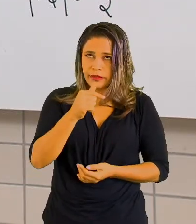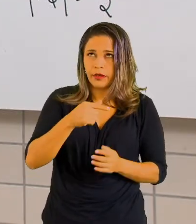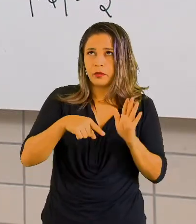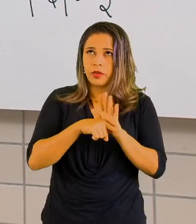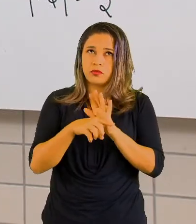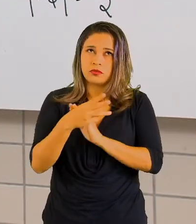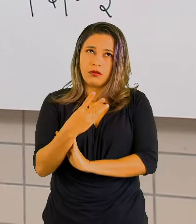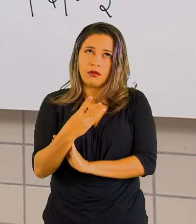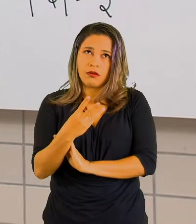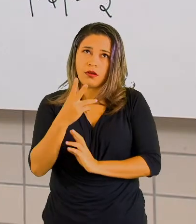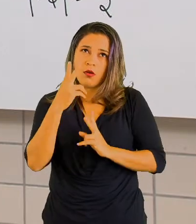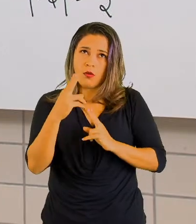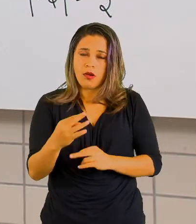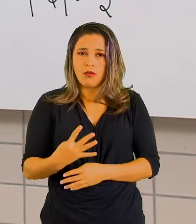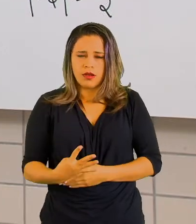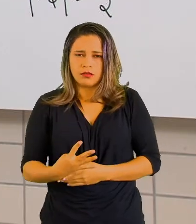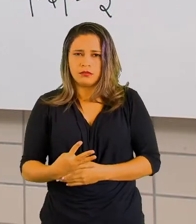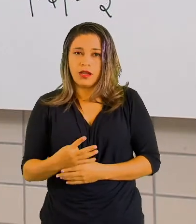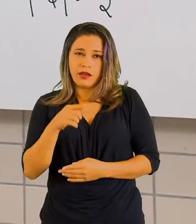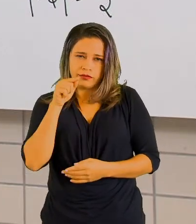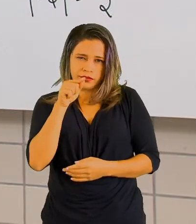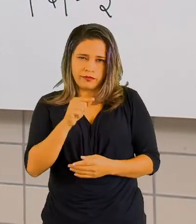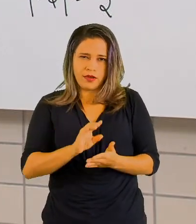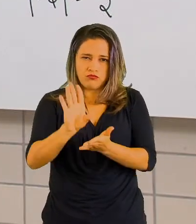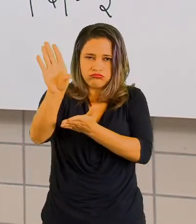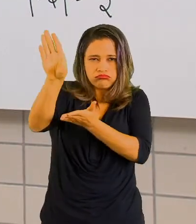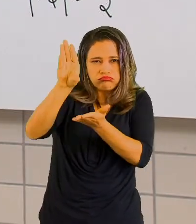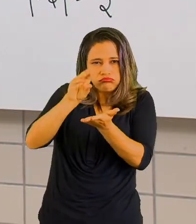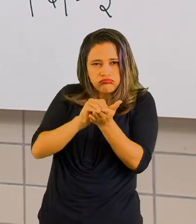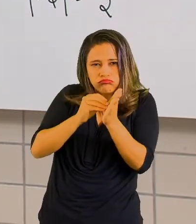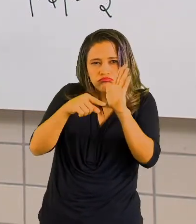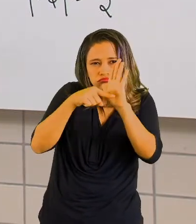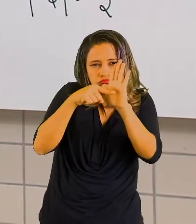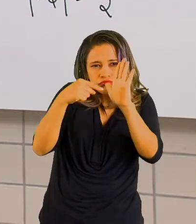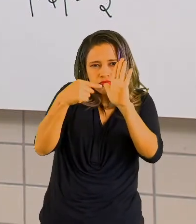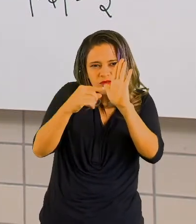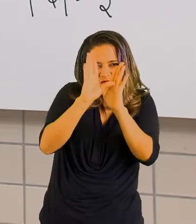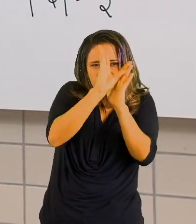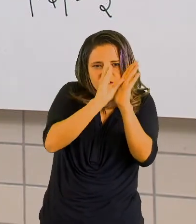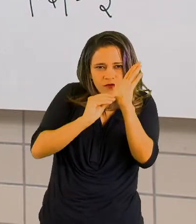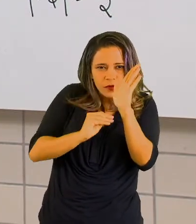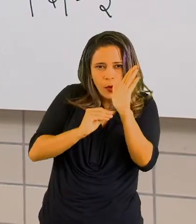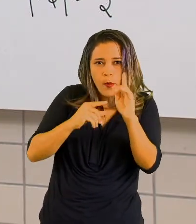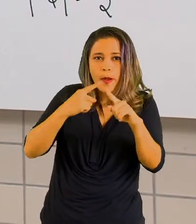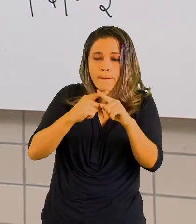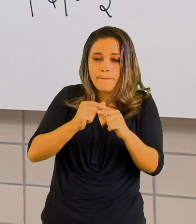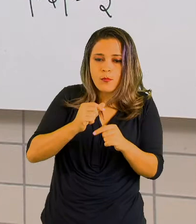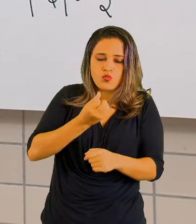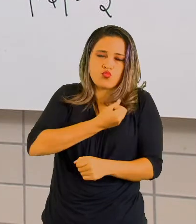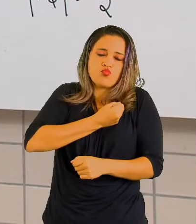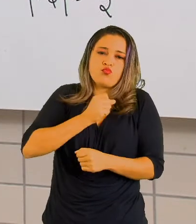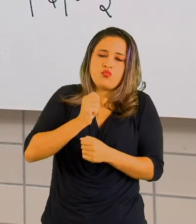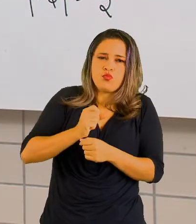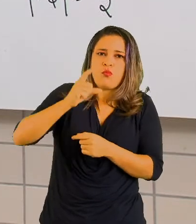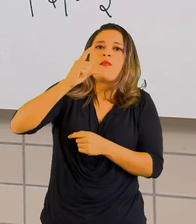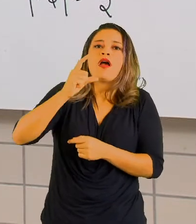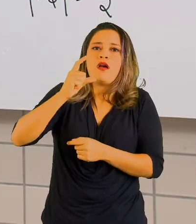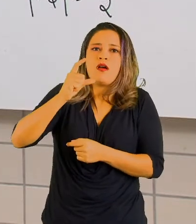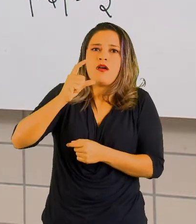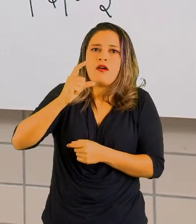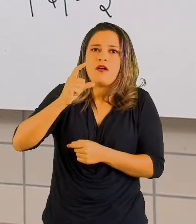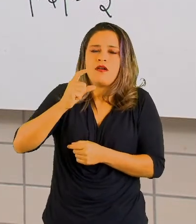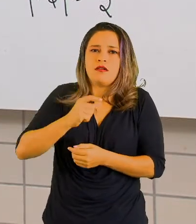vai colocar o sinal daquela parcela que tiver o maior módulo. Quem tem o maior módulo é o 7